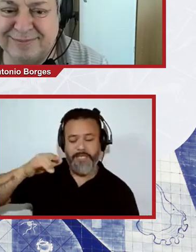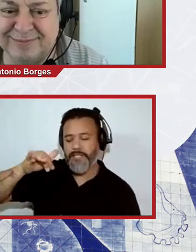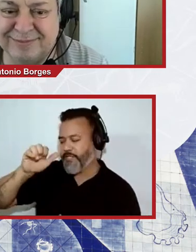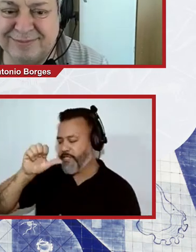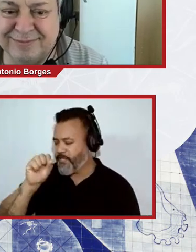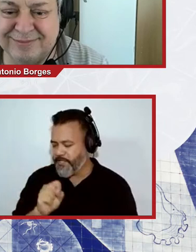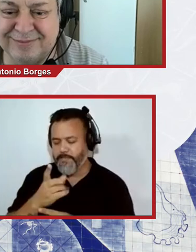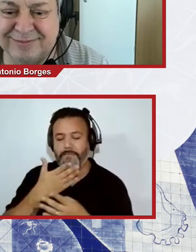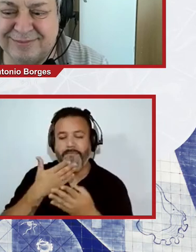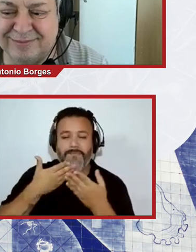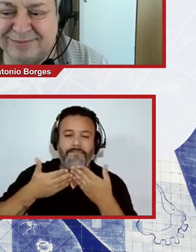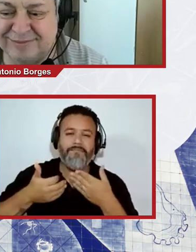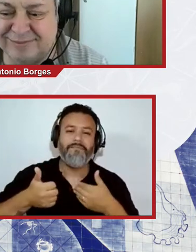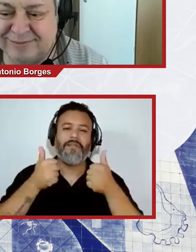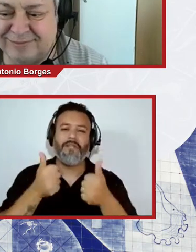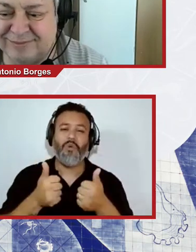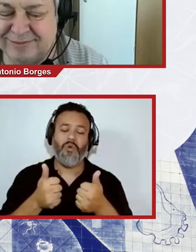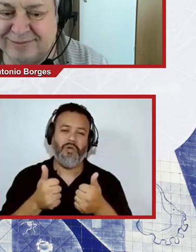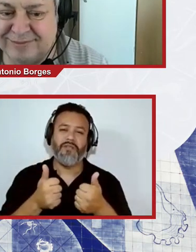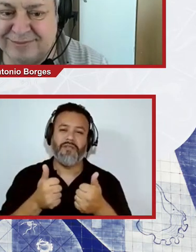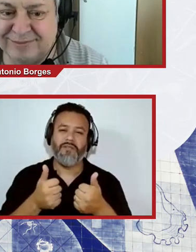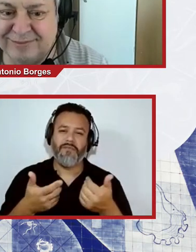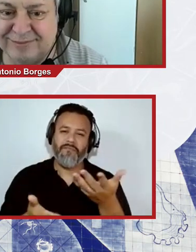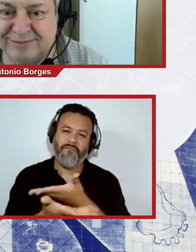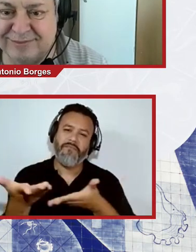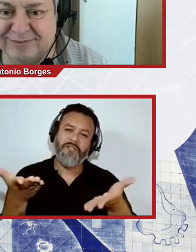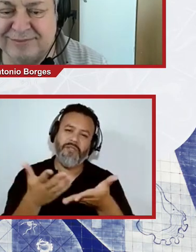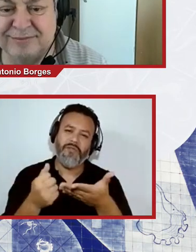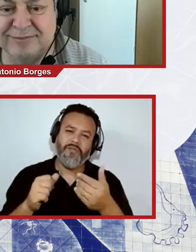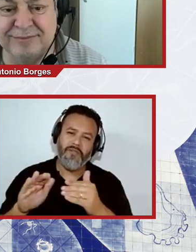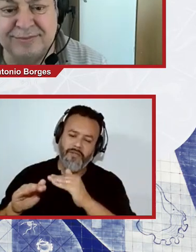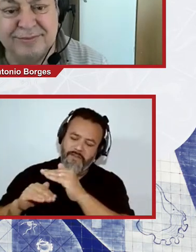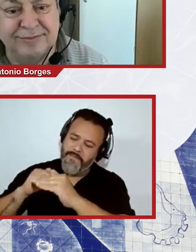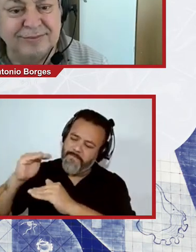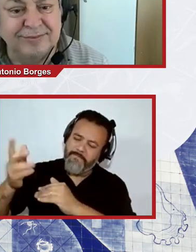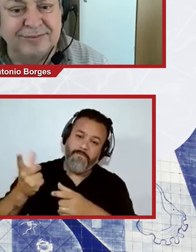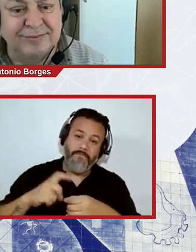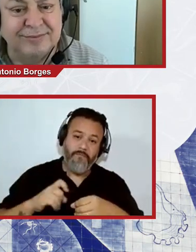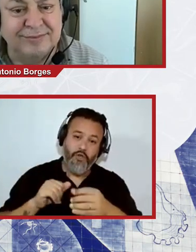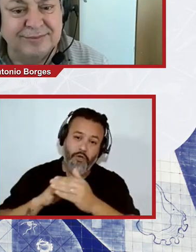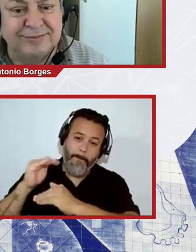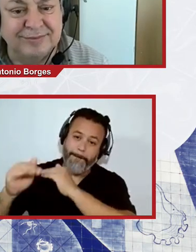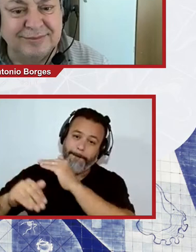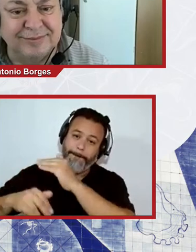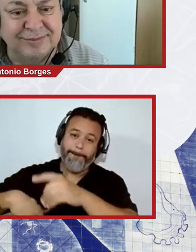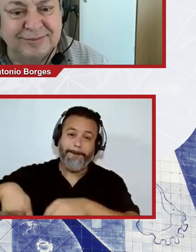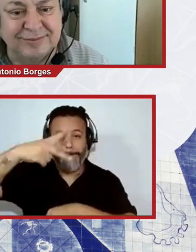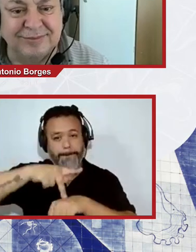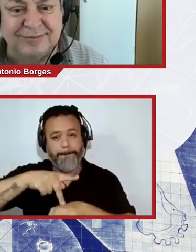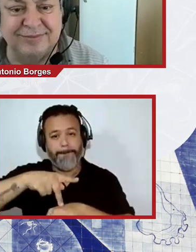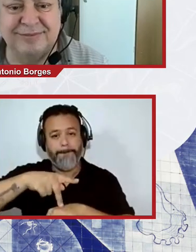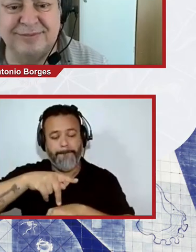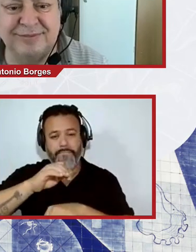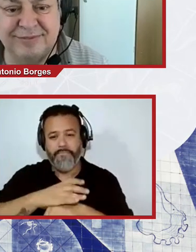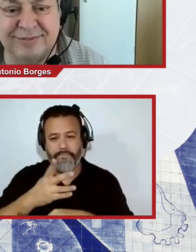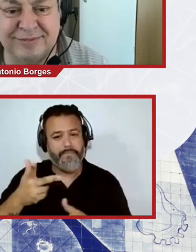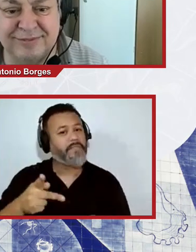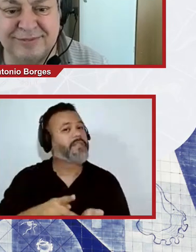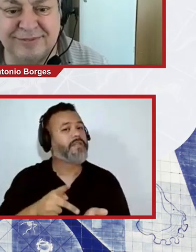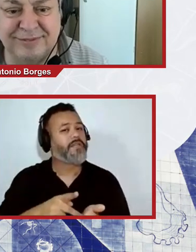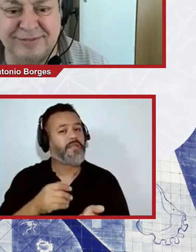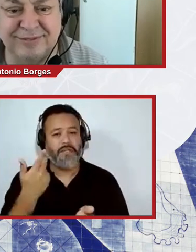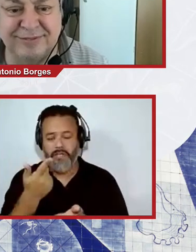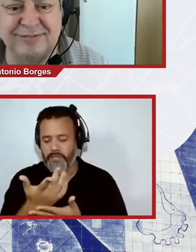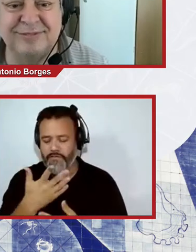consiga, que a gente volte a progredir como país, enfim, que a gente tenha realmente dias